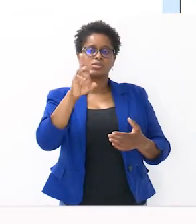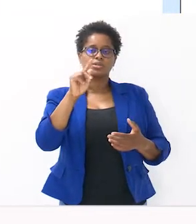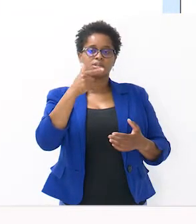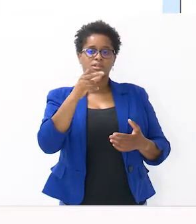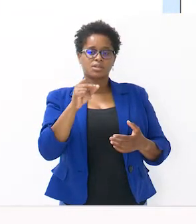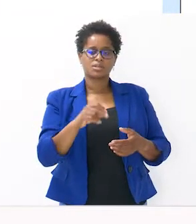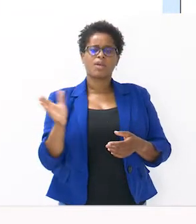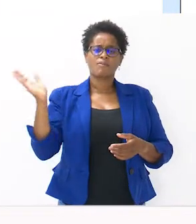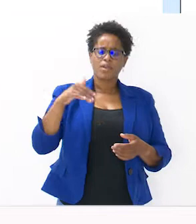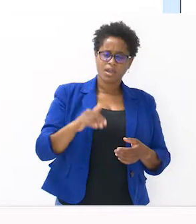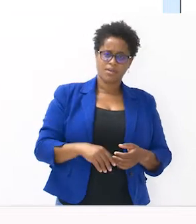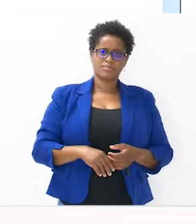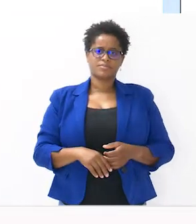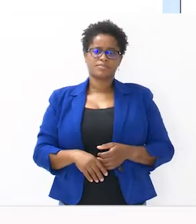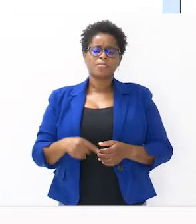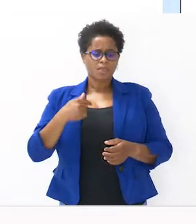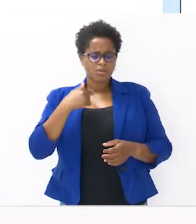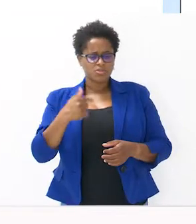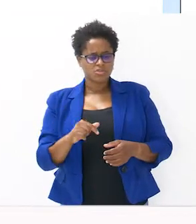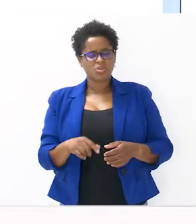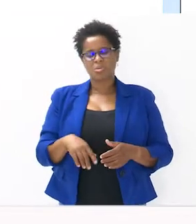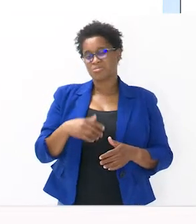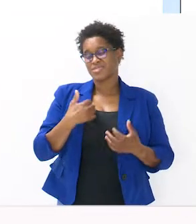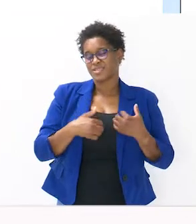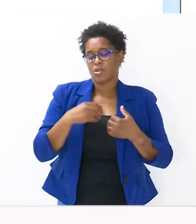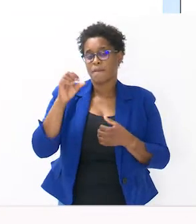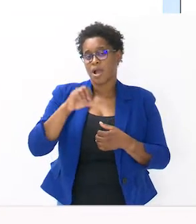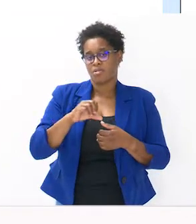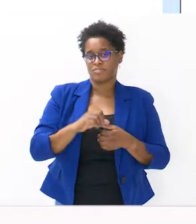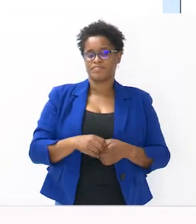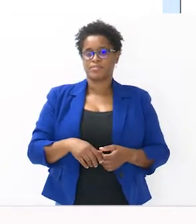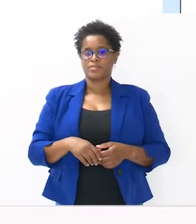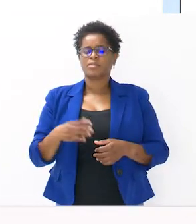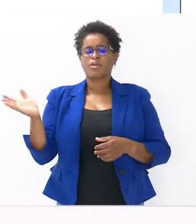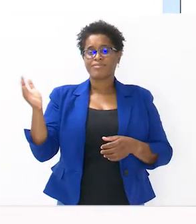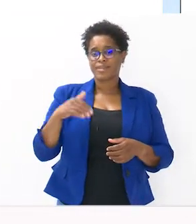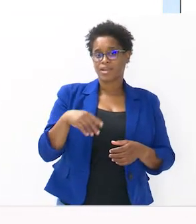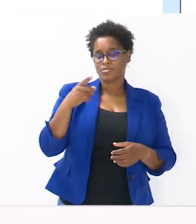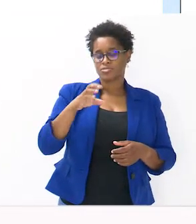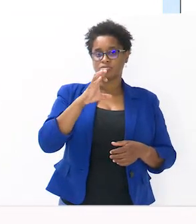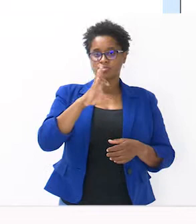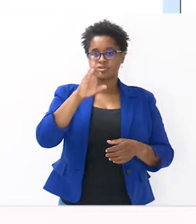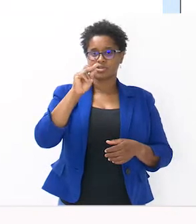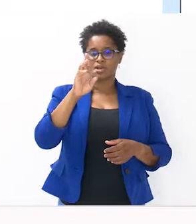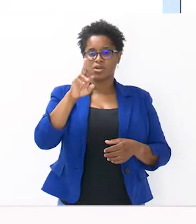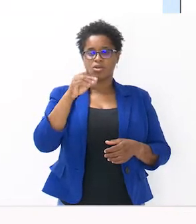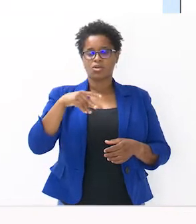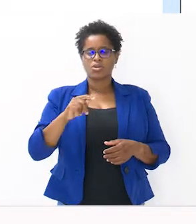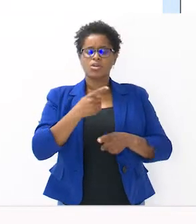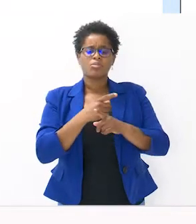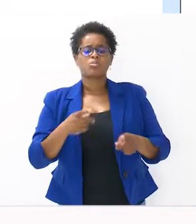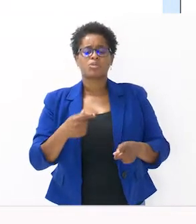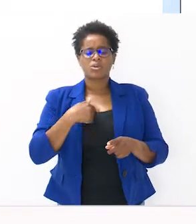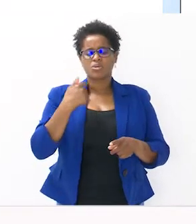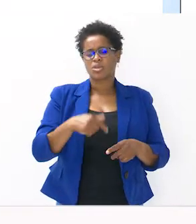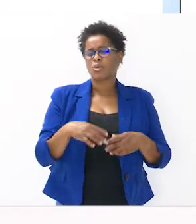Julieta, vem cá, que estou passando mal. Traz-me o xarope, porque estou